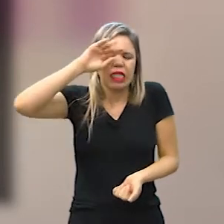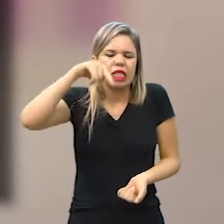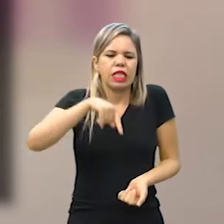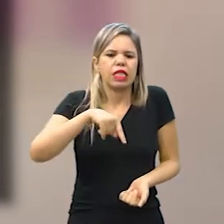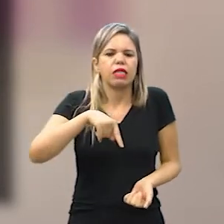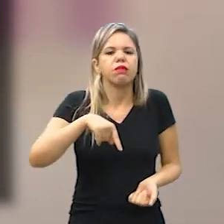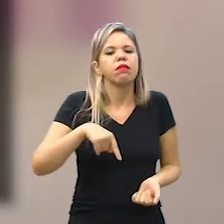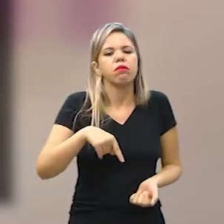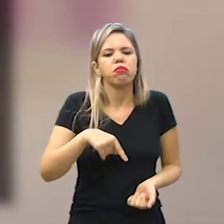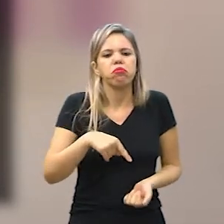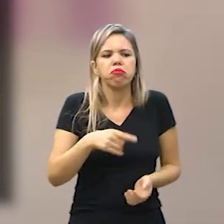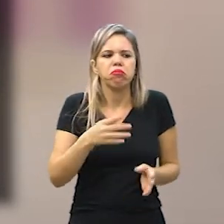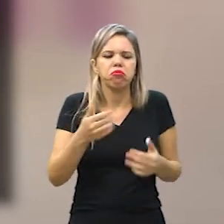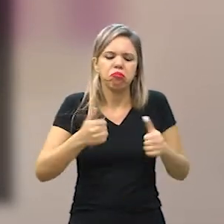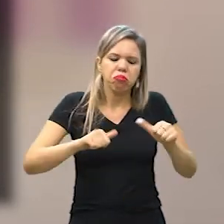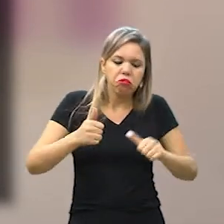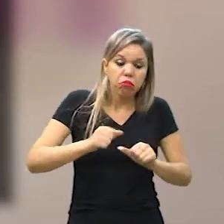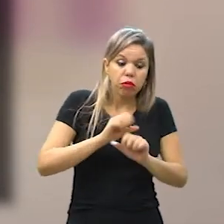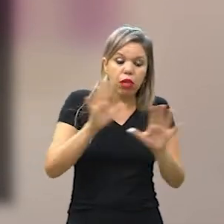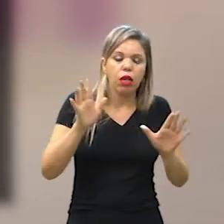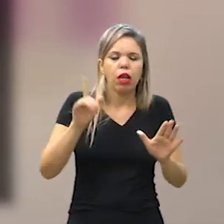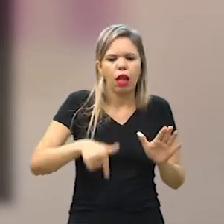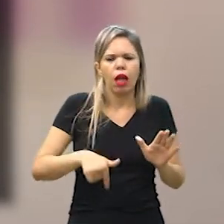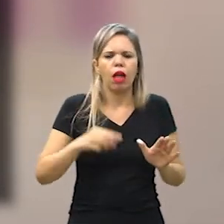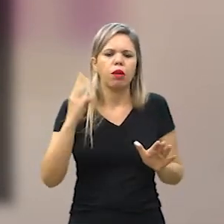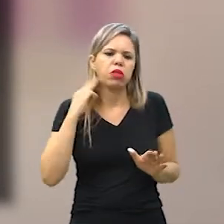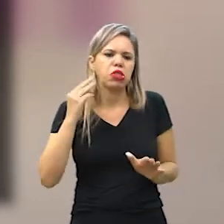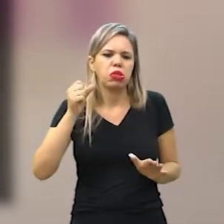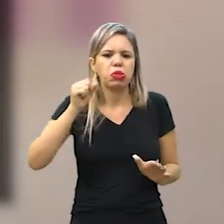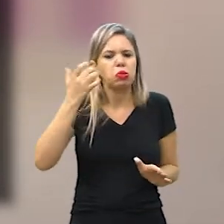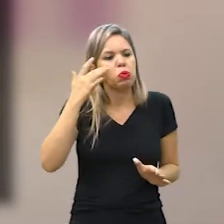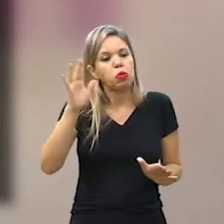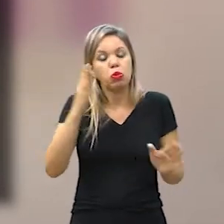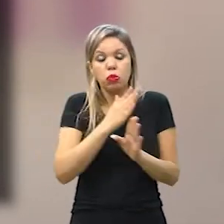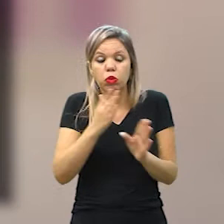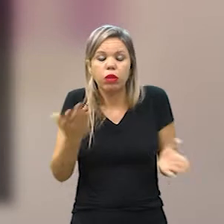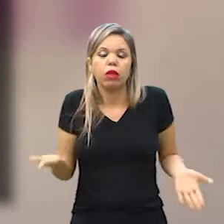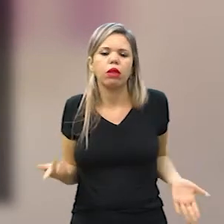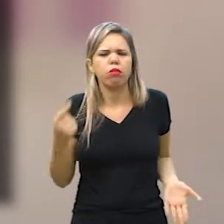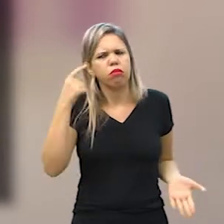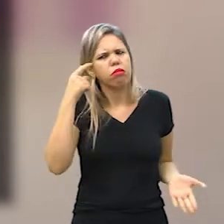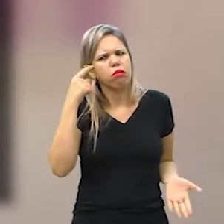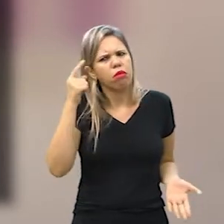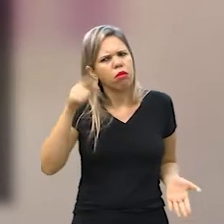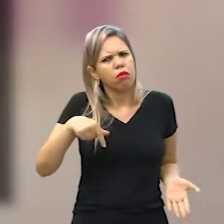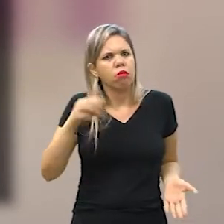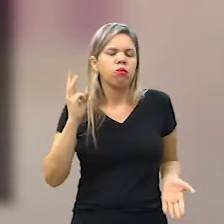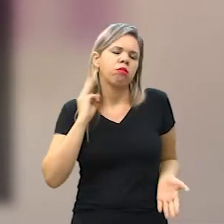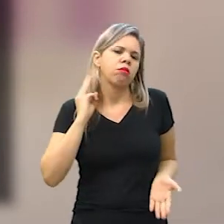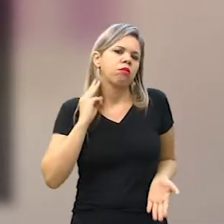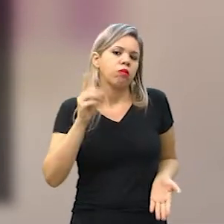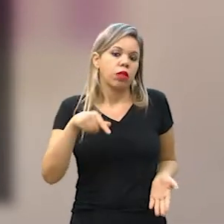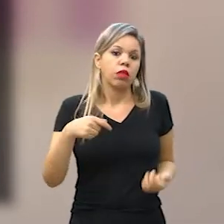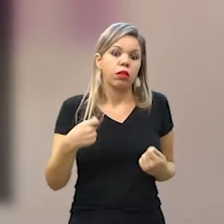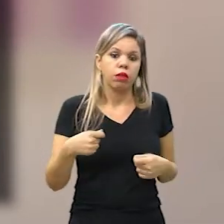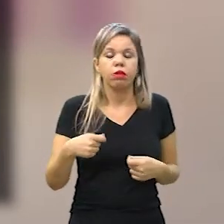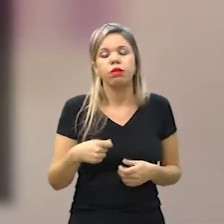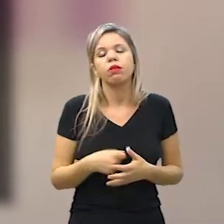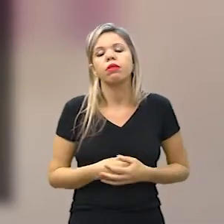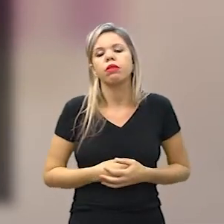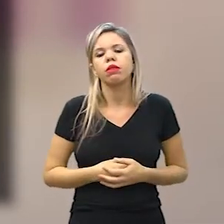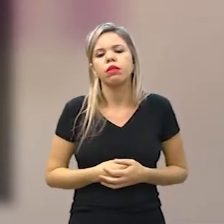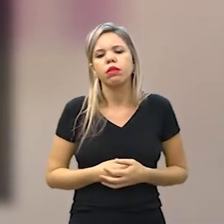febril, você não tem, às vezes, os sinais clássicos da meningite, tá? Mas você pensou em meningite, você